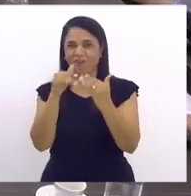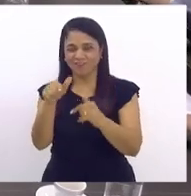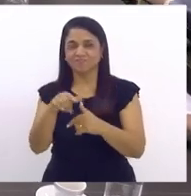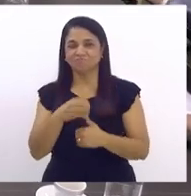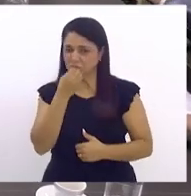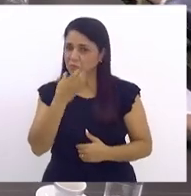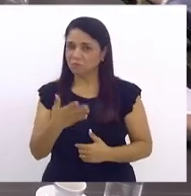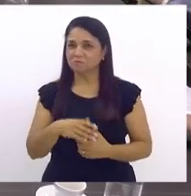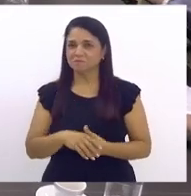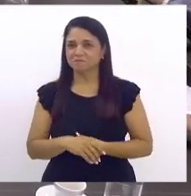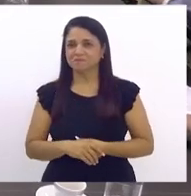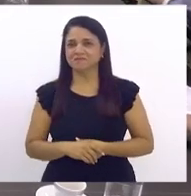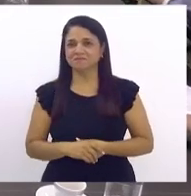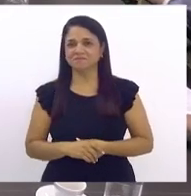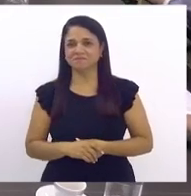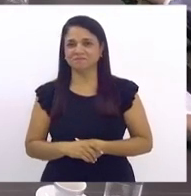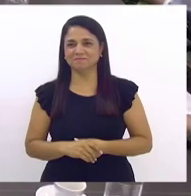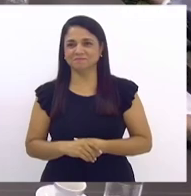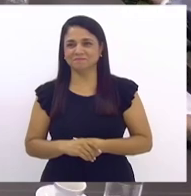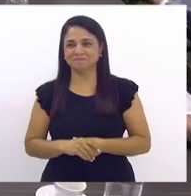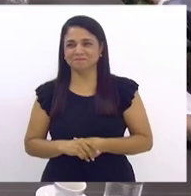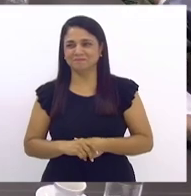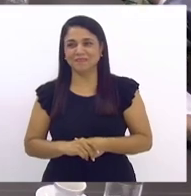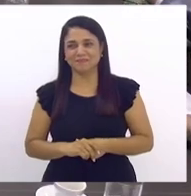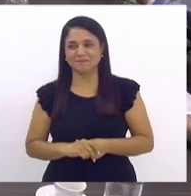Muito bom. O projeto é bom.